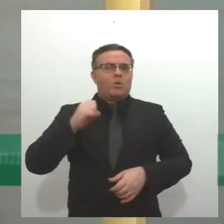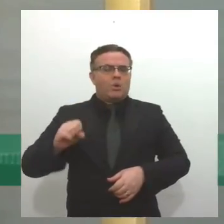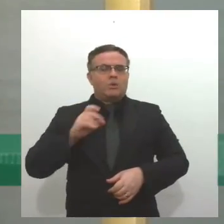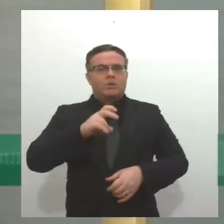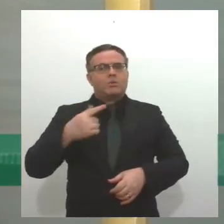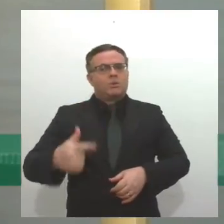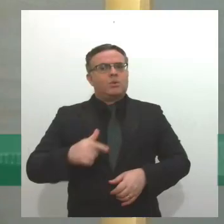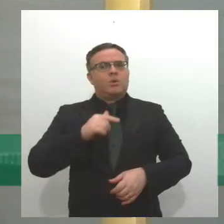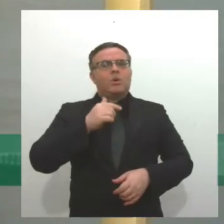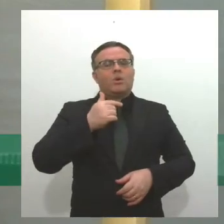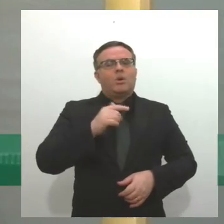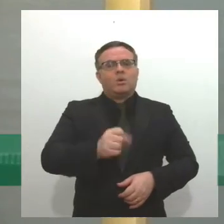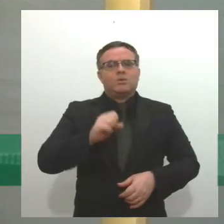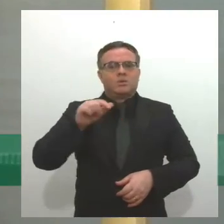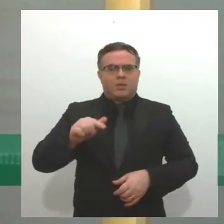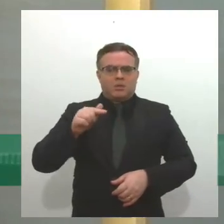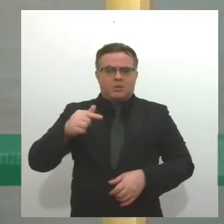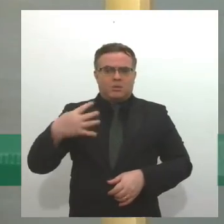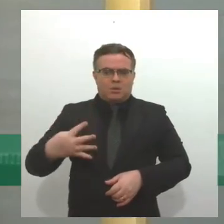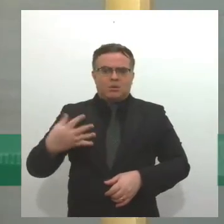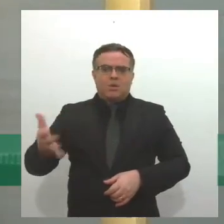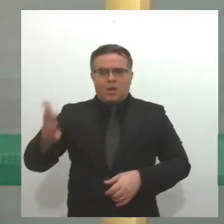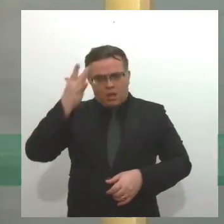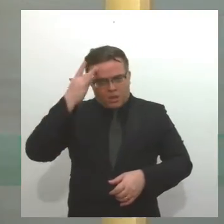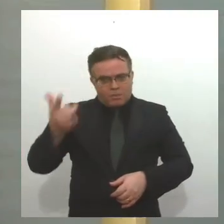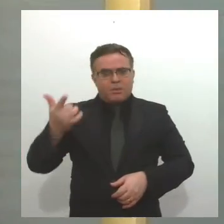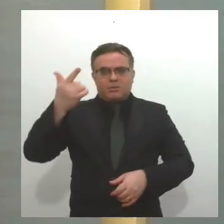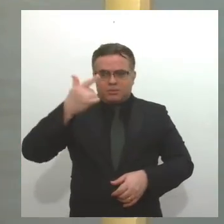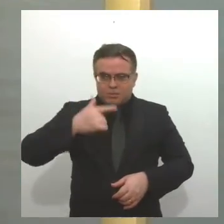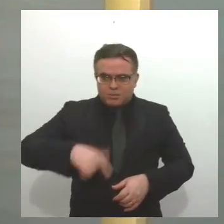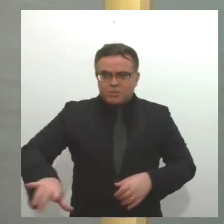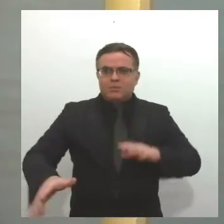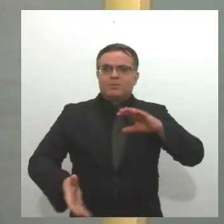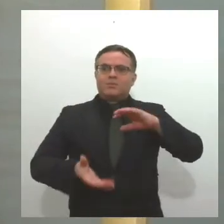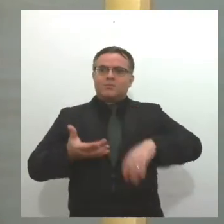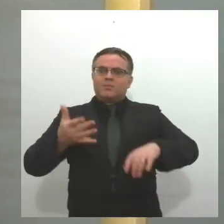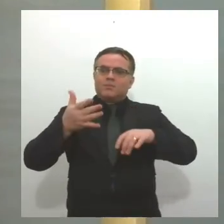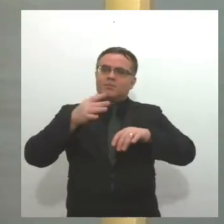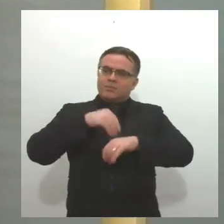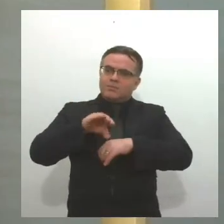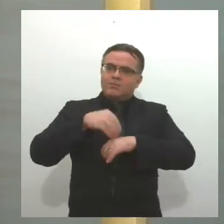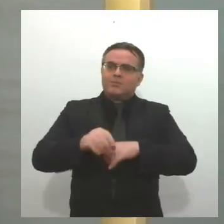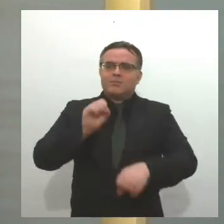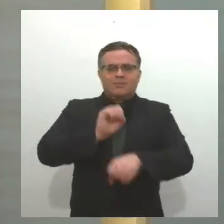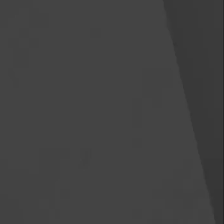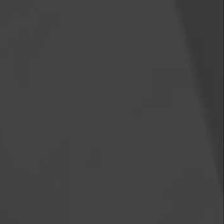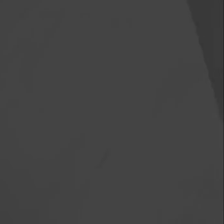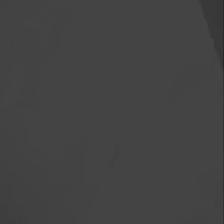988528774. Amanhã tem mais Congresso em Pauta inédito. E eu aguardo você.